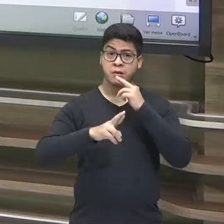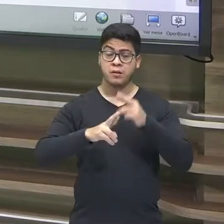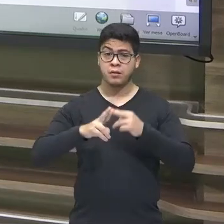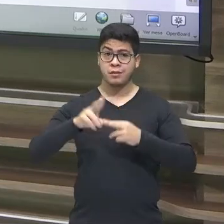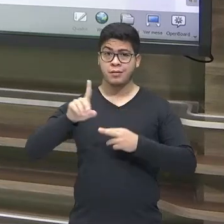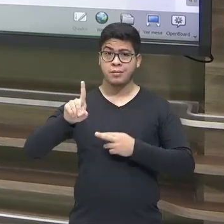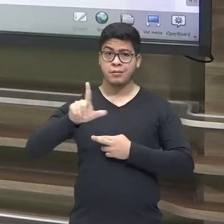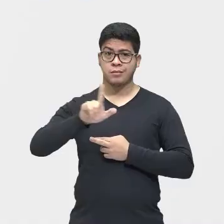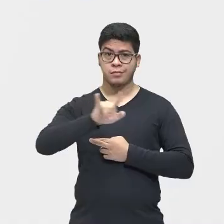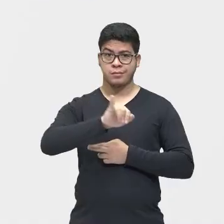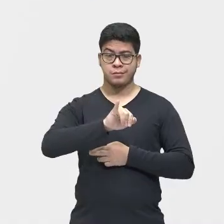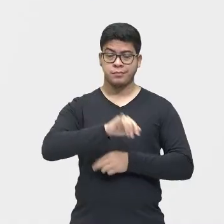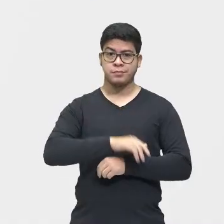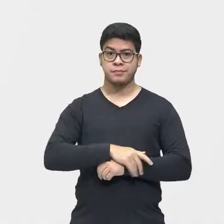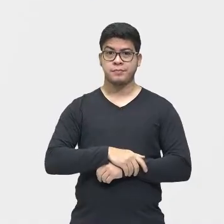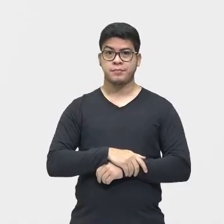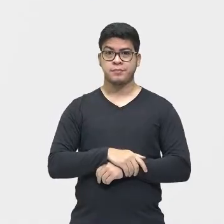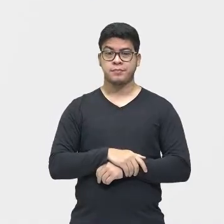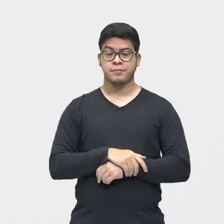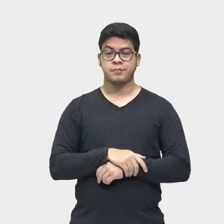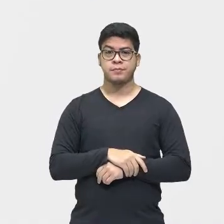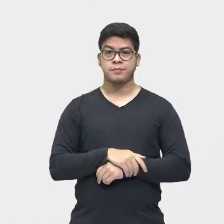então, muita atenção.